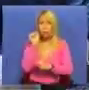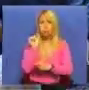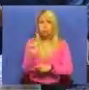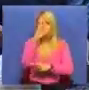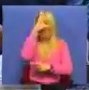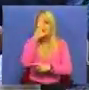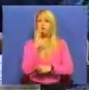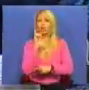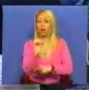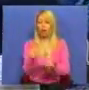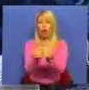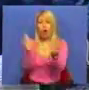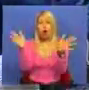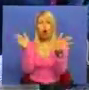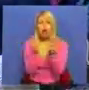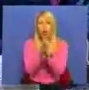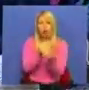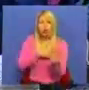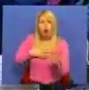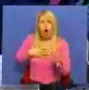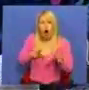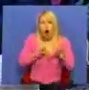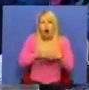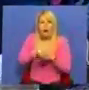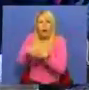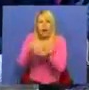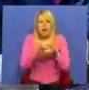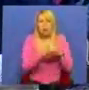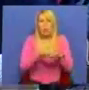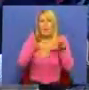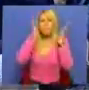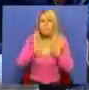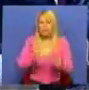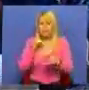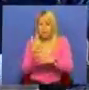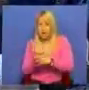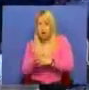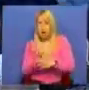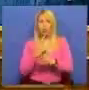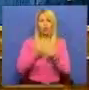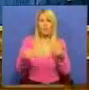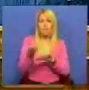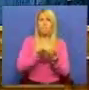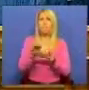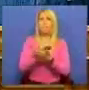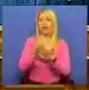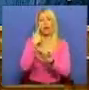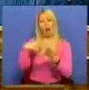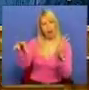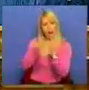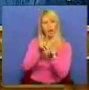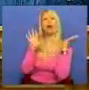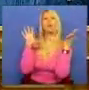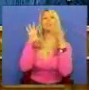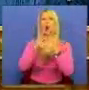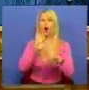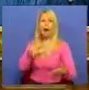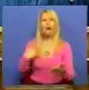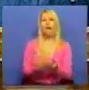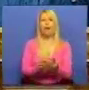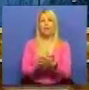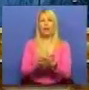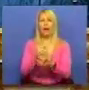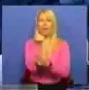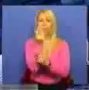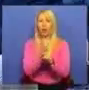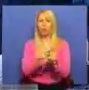Estado, todos os organismos devem utilizar os meios de mercado legais por forma a rentabilizar esse dinheiro ao